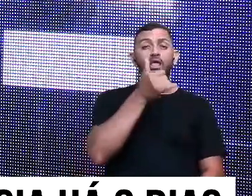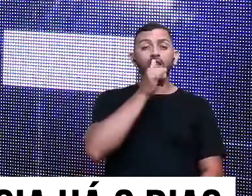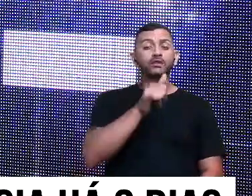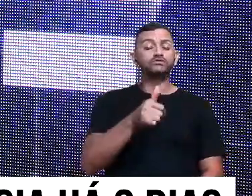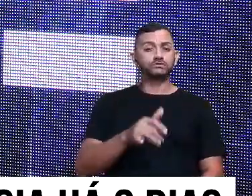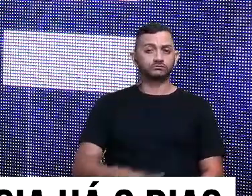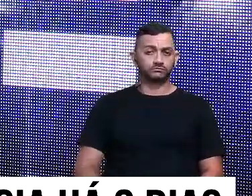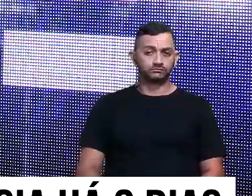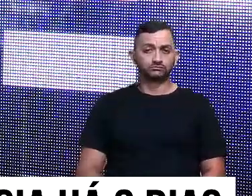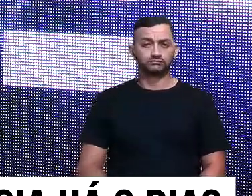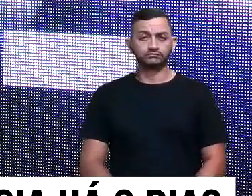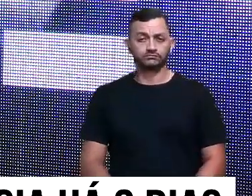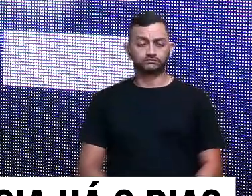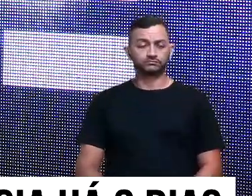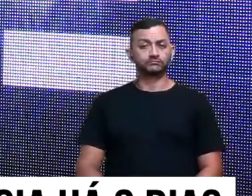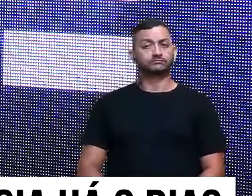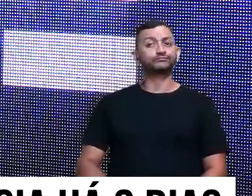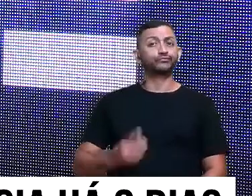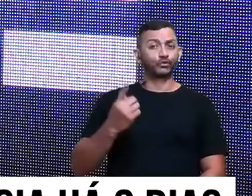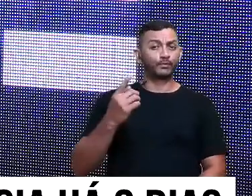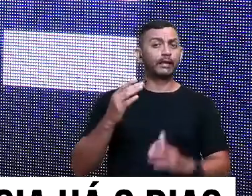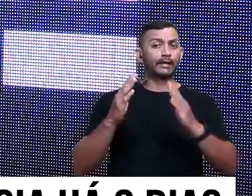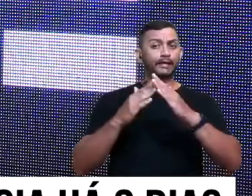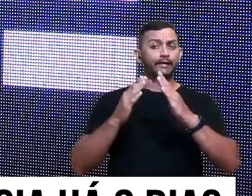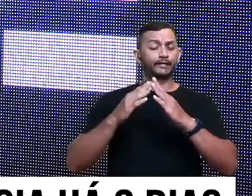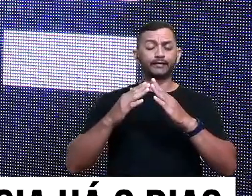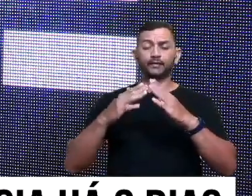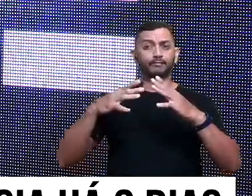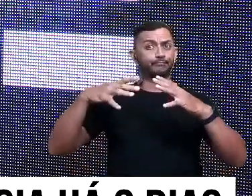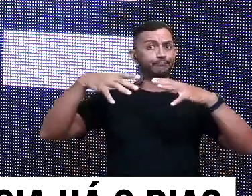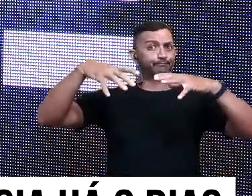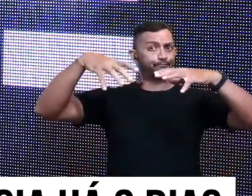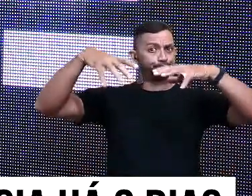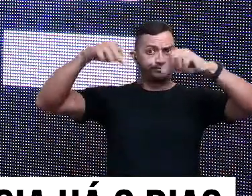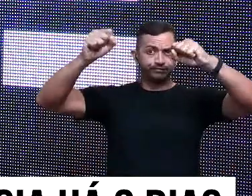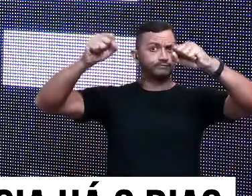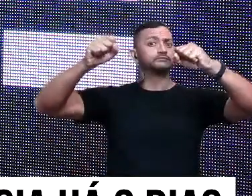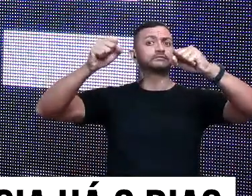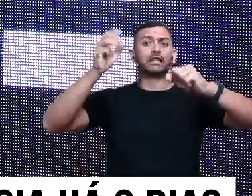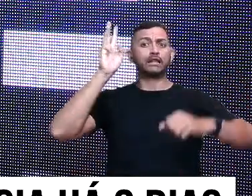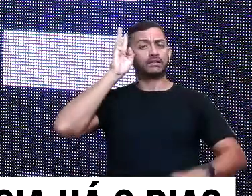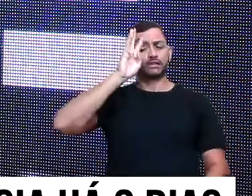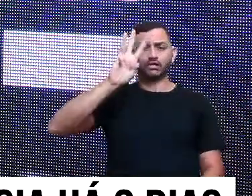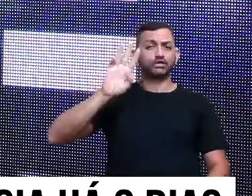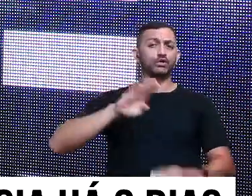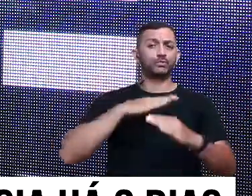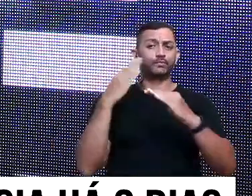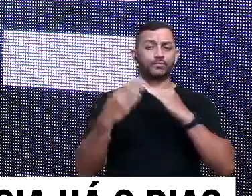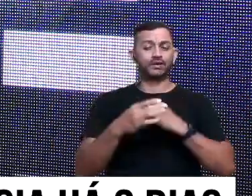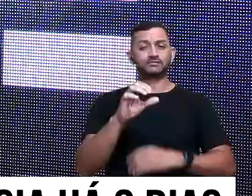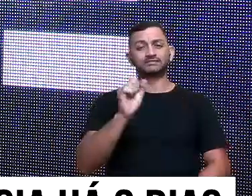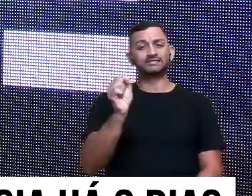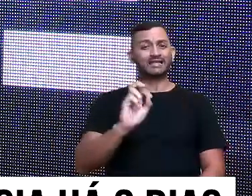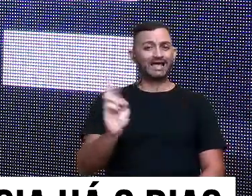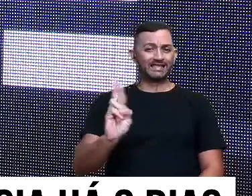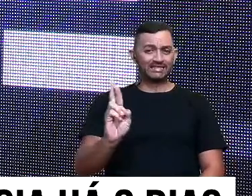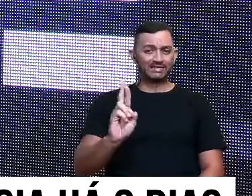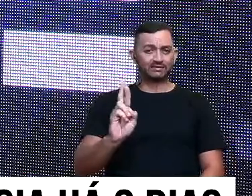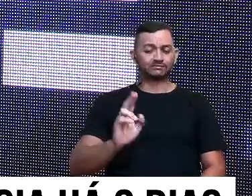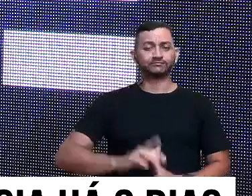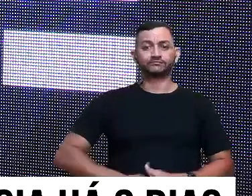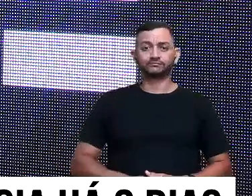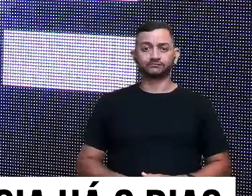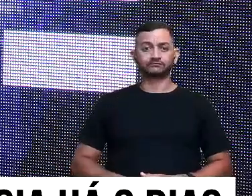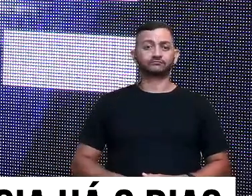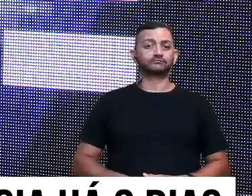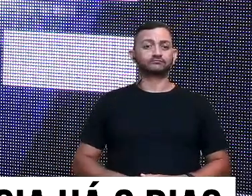de energia. Olha só, pessoal, uma casa está sem energia há 3 dias no bairro Santa